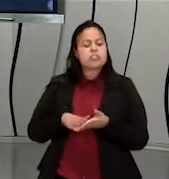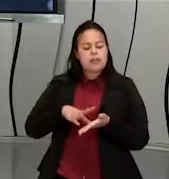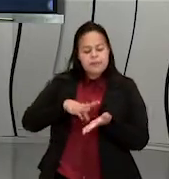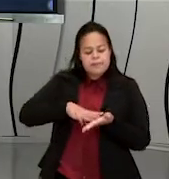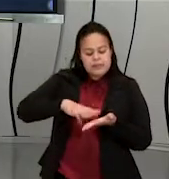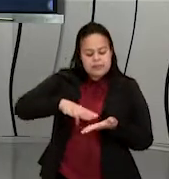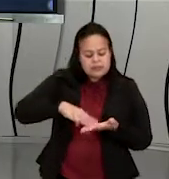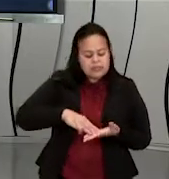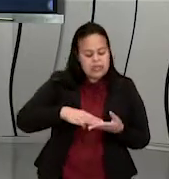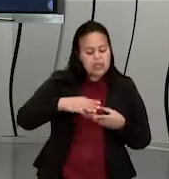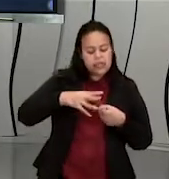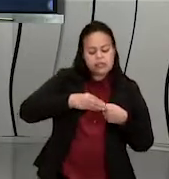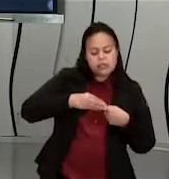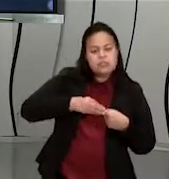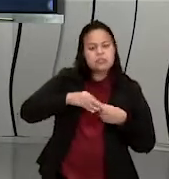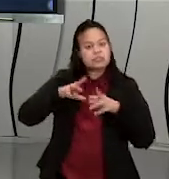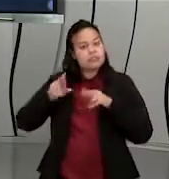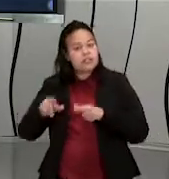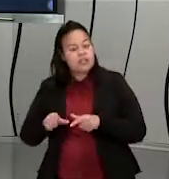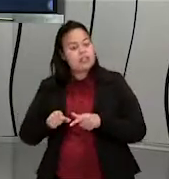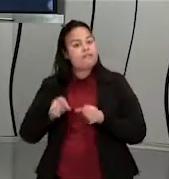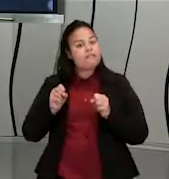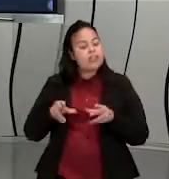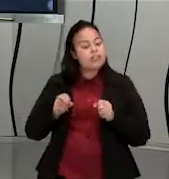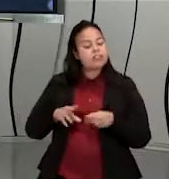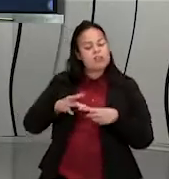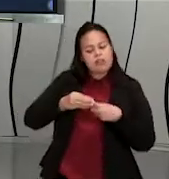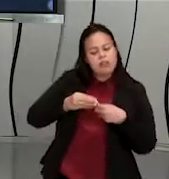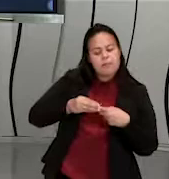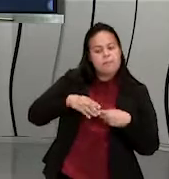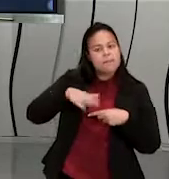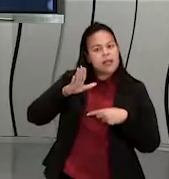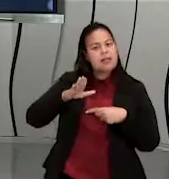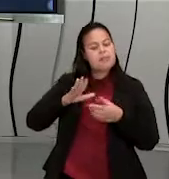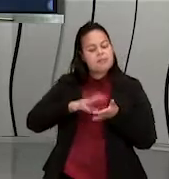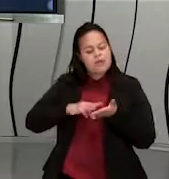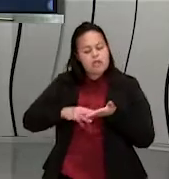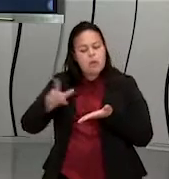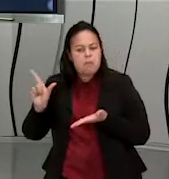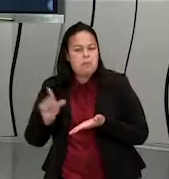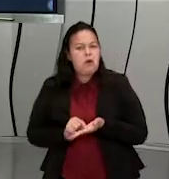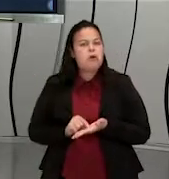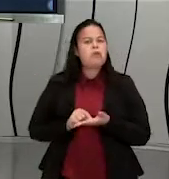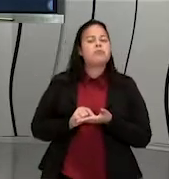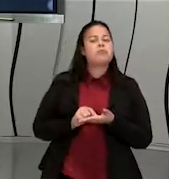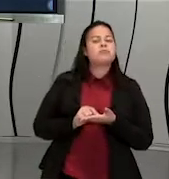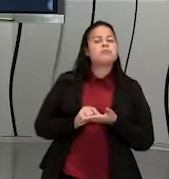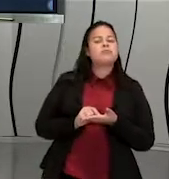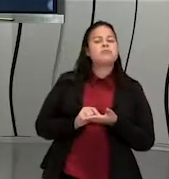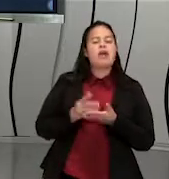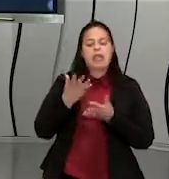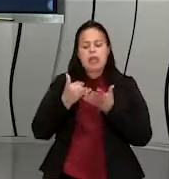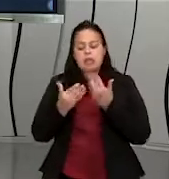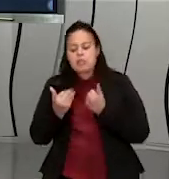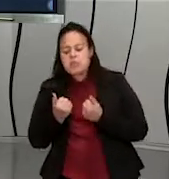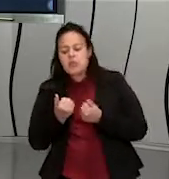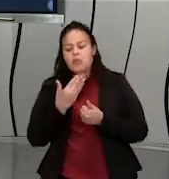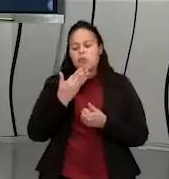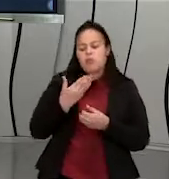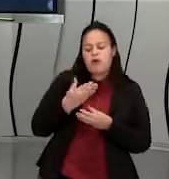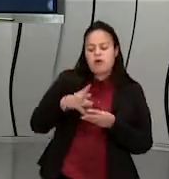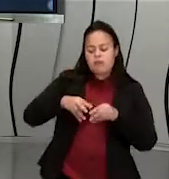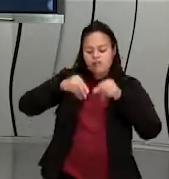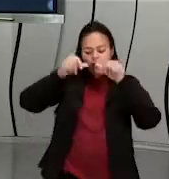que salgado. E tem mês que vende mais salgado do que pastéis. Então você direciona, né, a massa, a